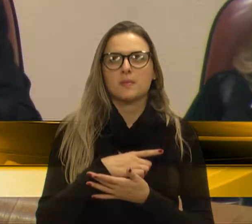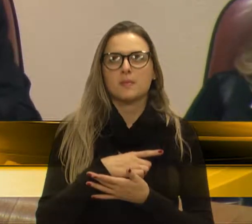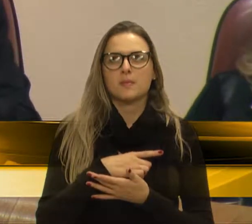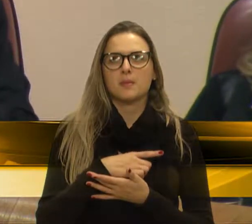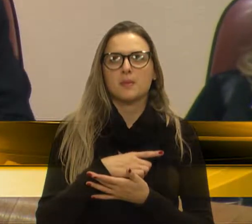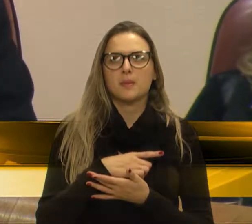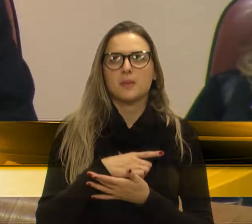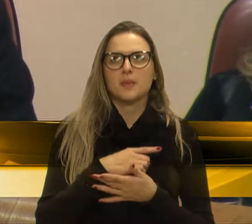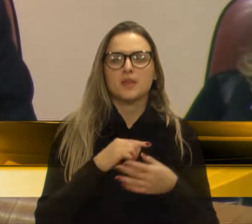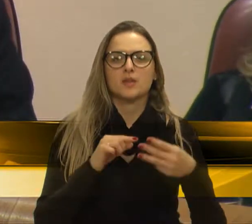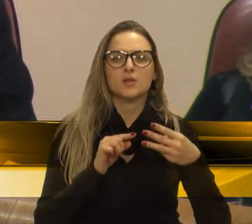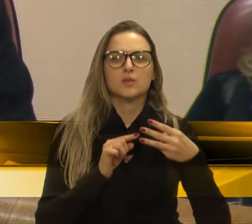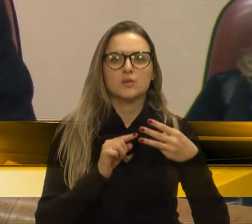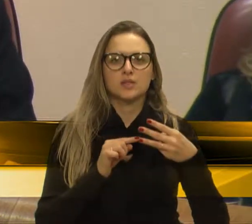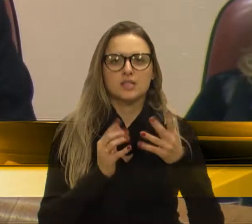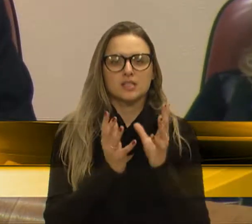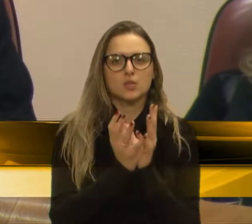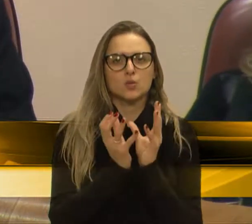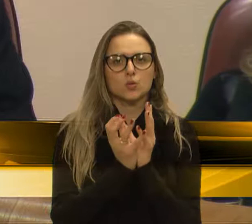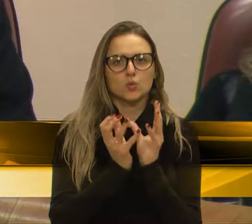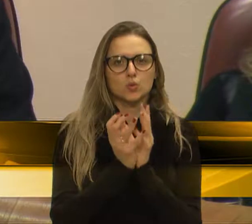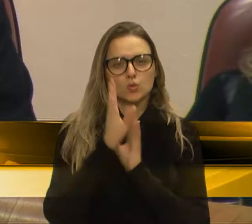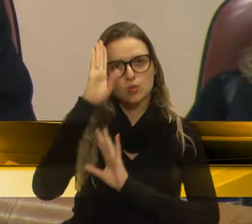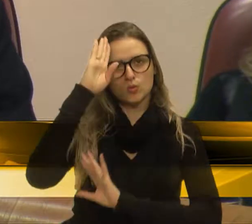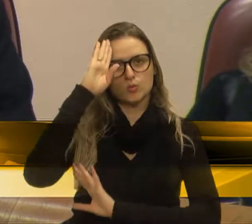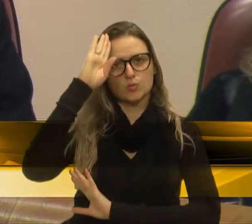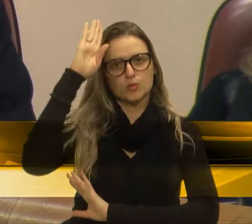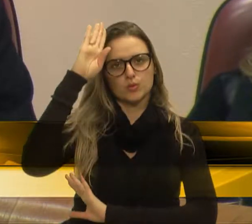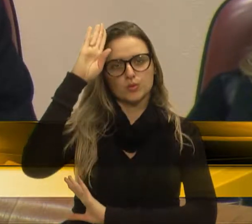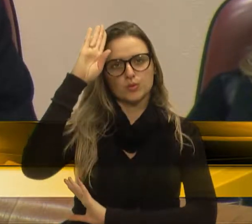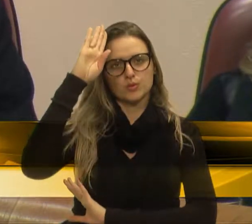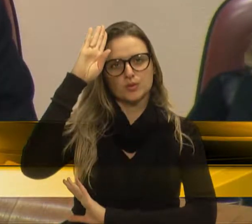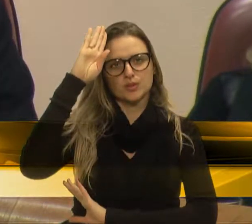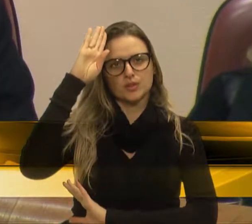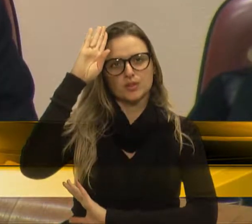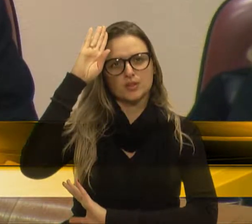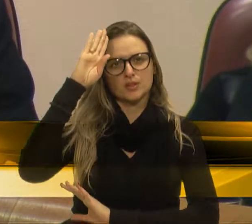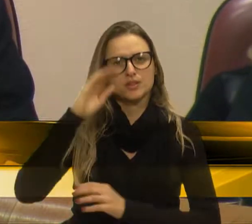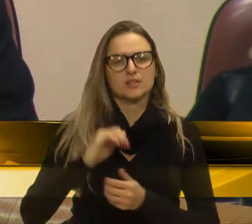Do 3º Grupo de Artilharia Antiaérea, Grupo Conde de Caxias,